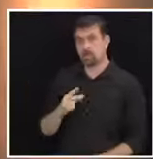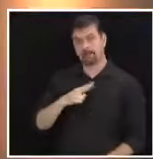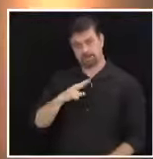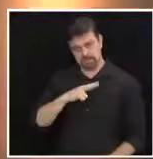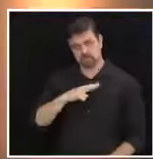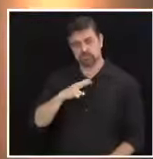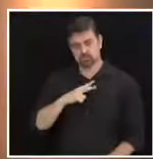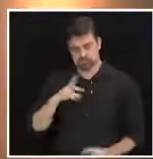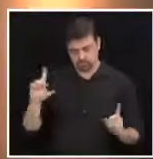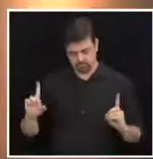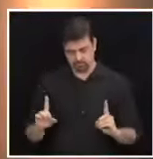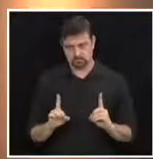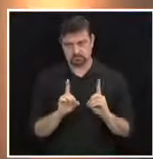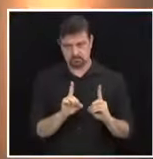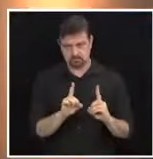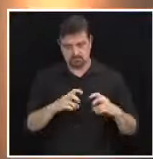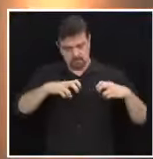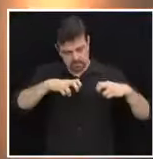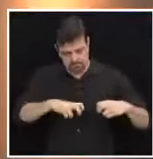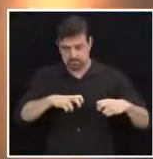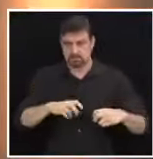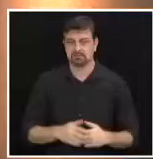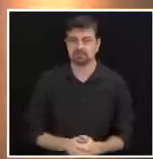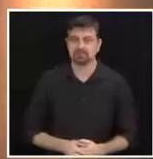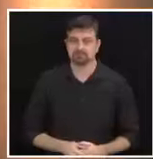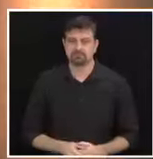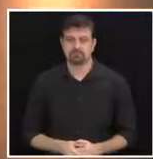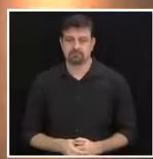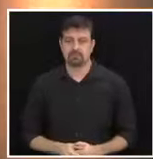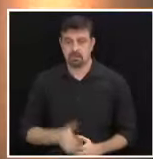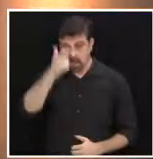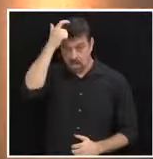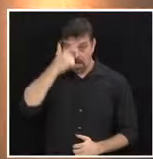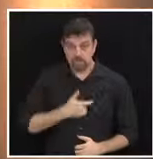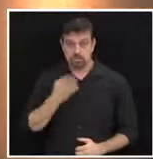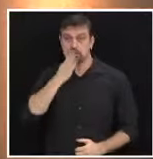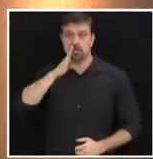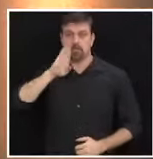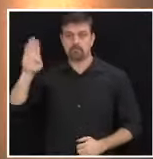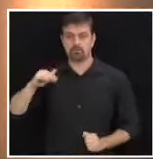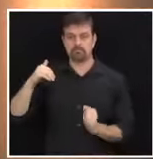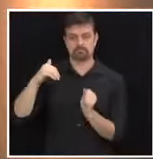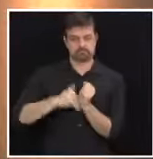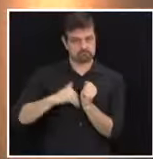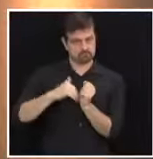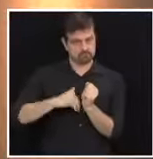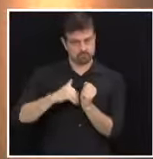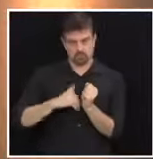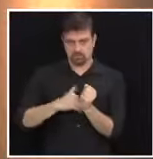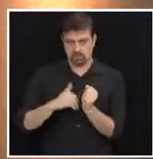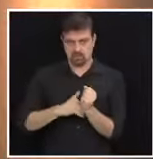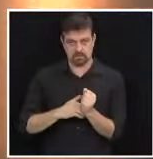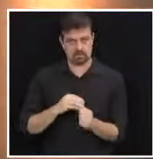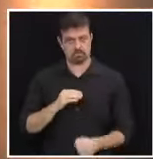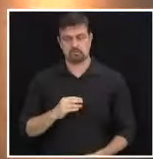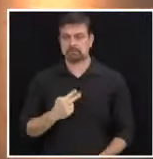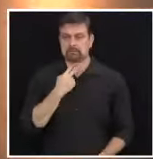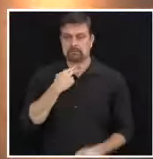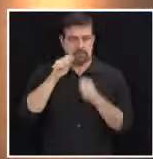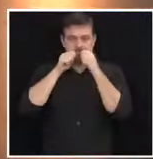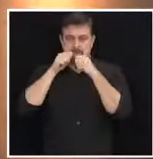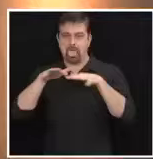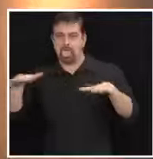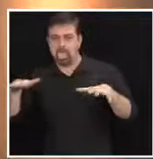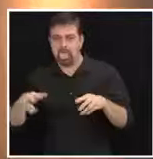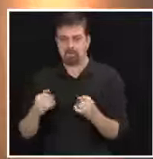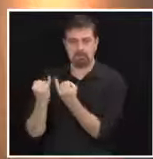seja uma coisa que ao sair dali você queira, mas a gente garante, né, a confidencialidade, né, o sigilo do teste, então o pessoal